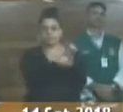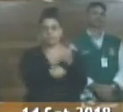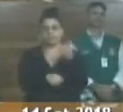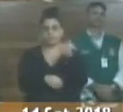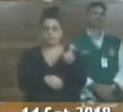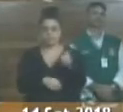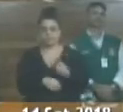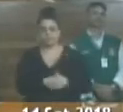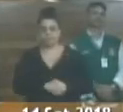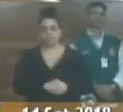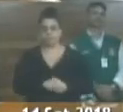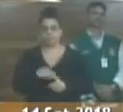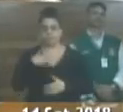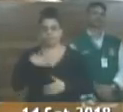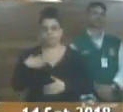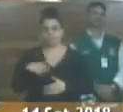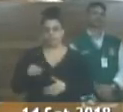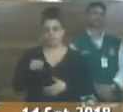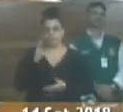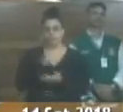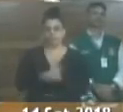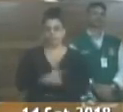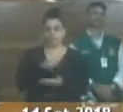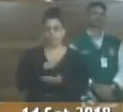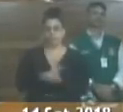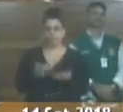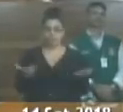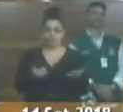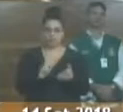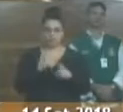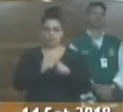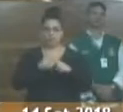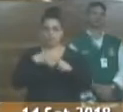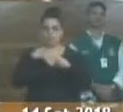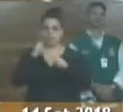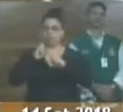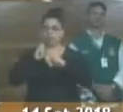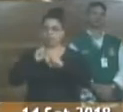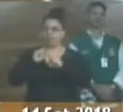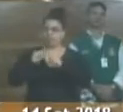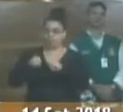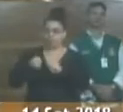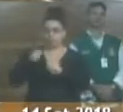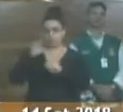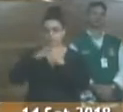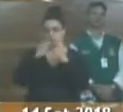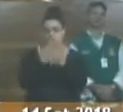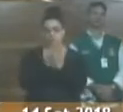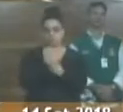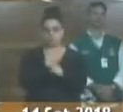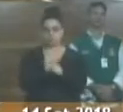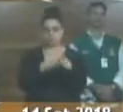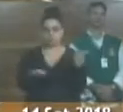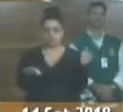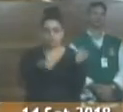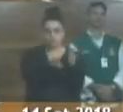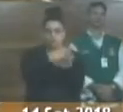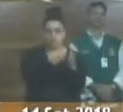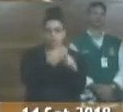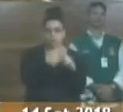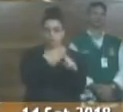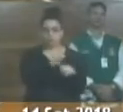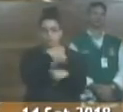6. A minha filha, por diversas vezes, agora não, que eu briguei com a escola, eu consegui, mais ou menos, que eles parassem no cais da minha vizinha para pegar minha